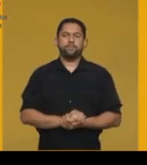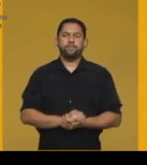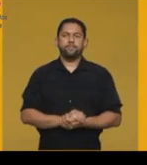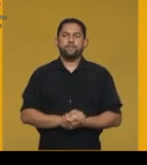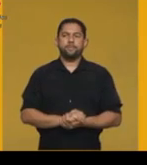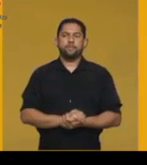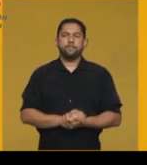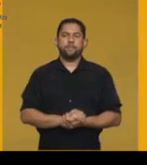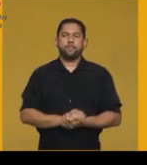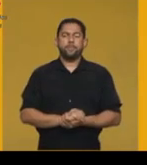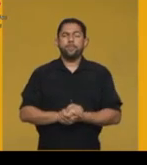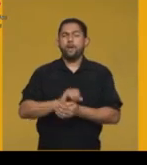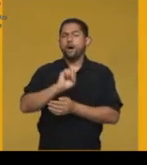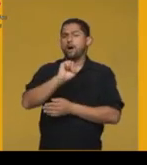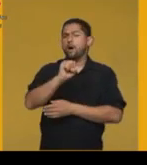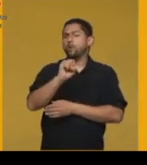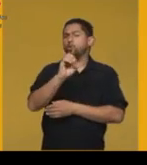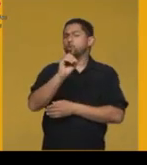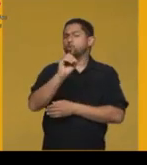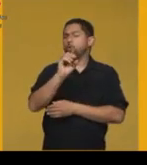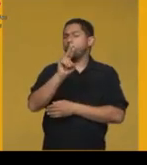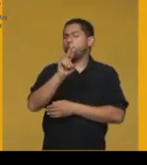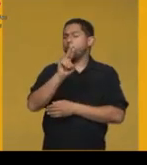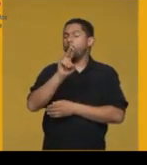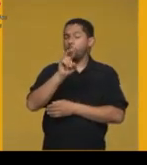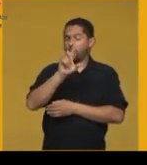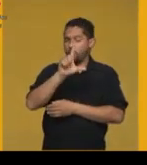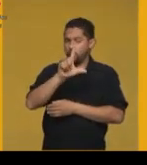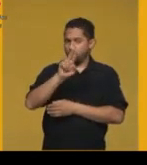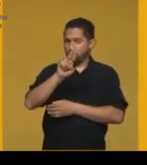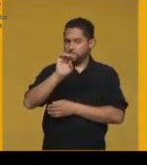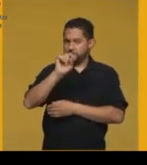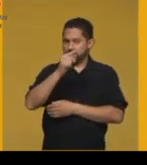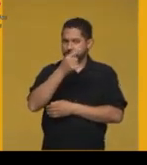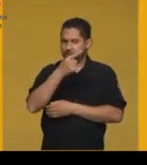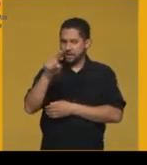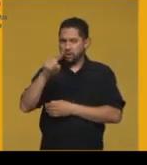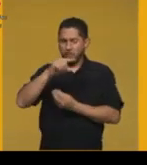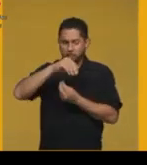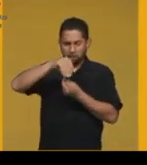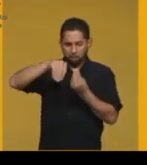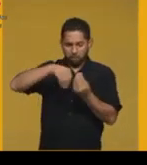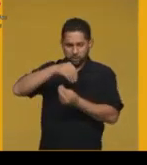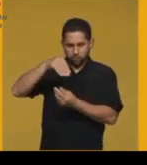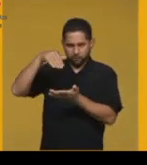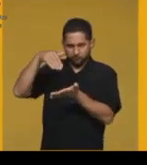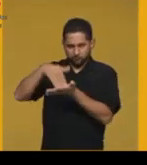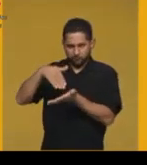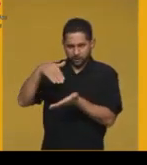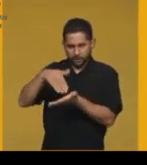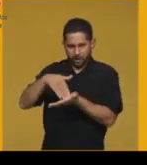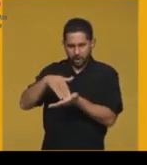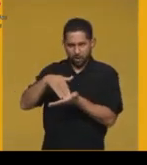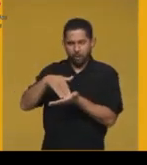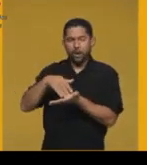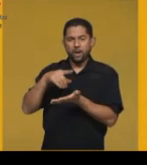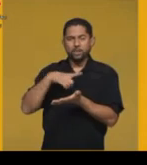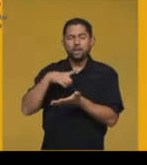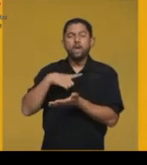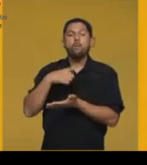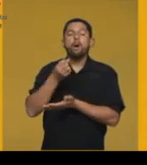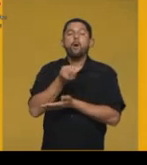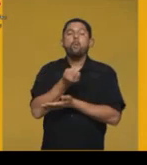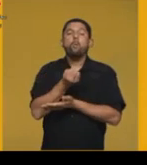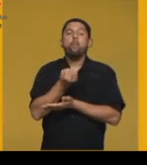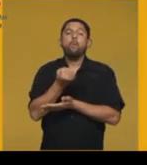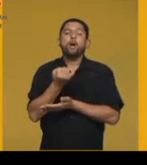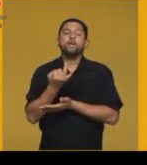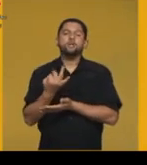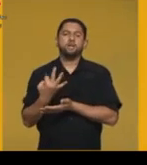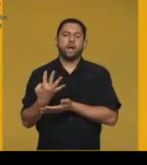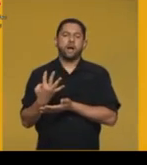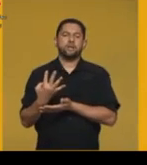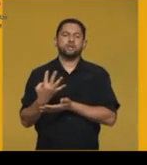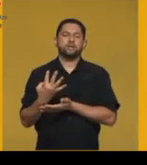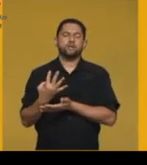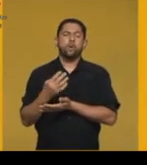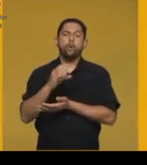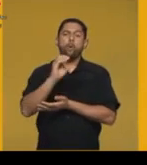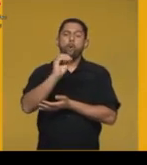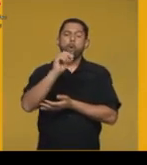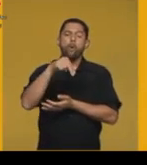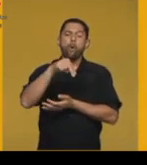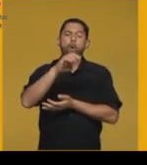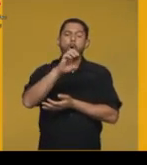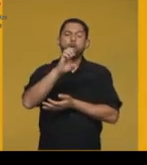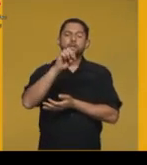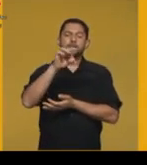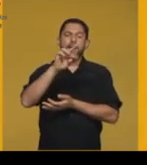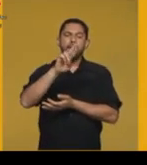Essa solução, essa mistura formada, ela tem uma concentração. O que seria essa concentração? A concentração